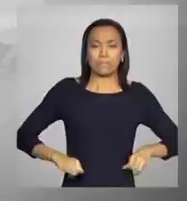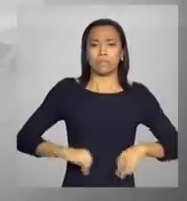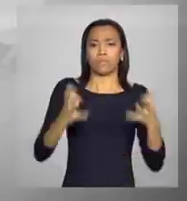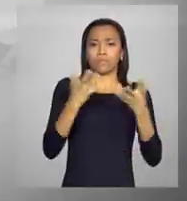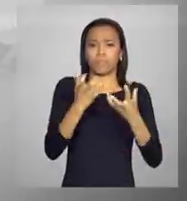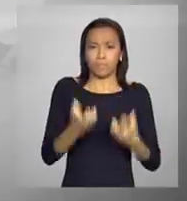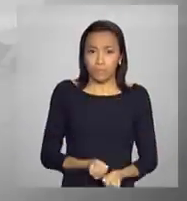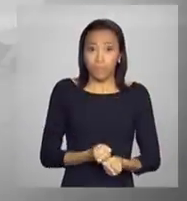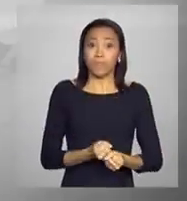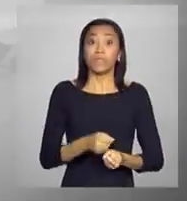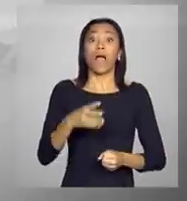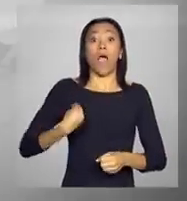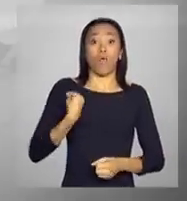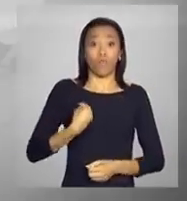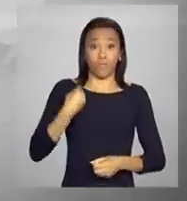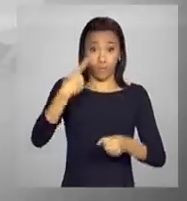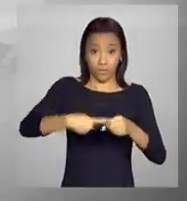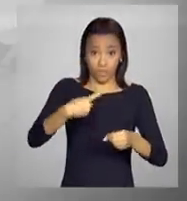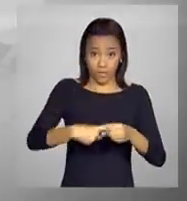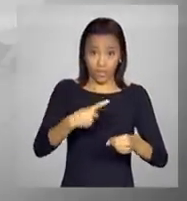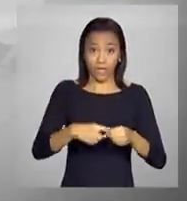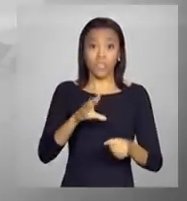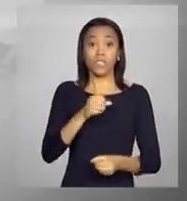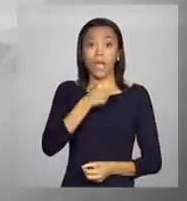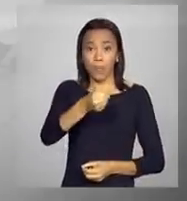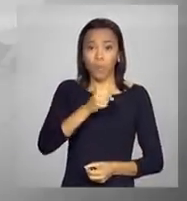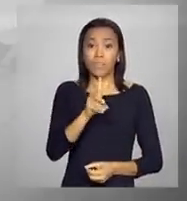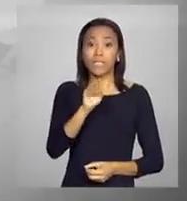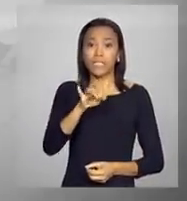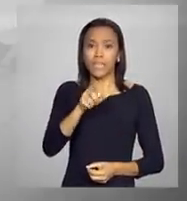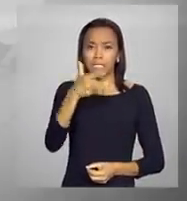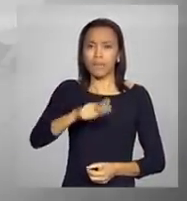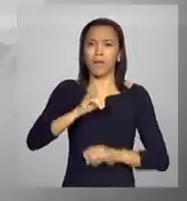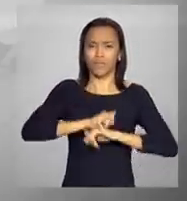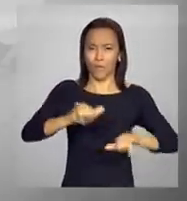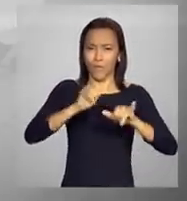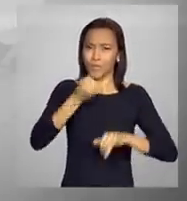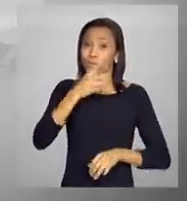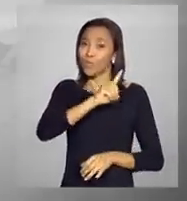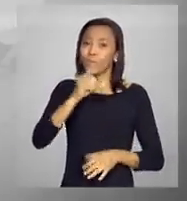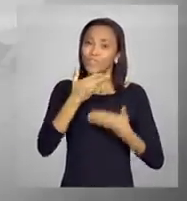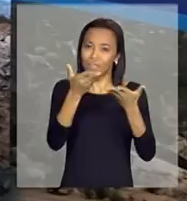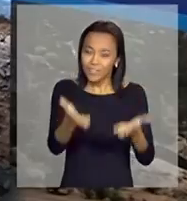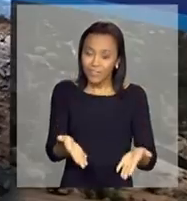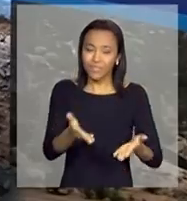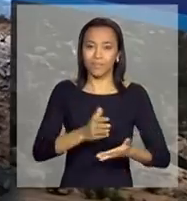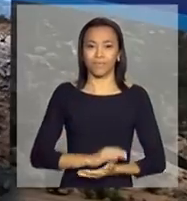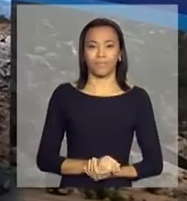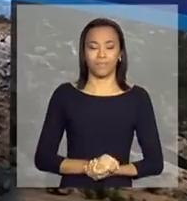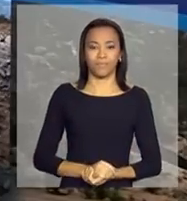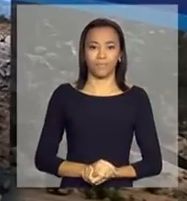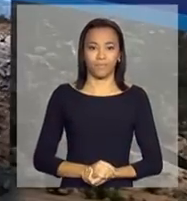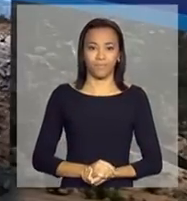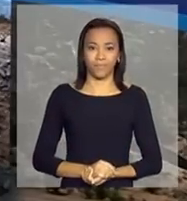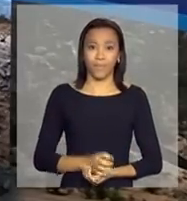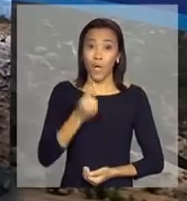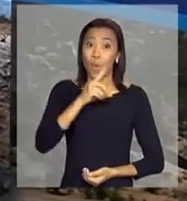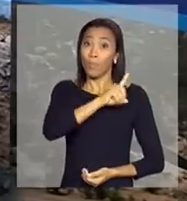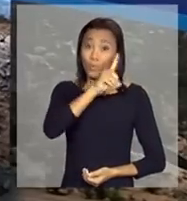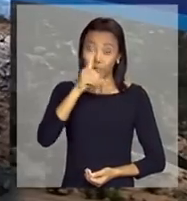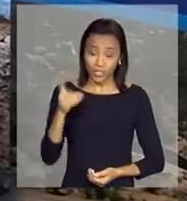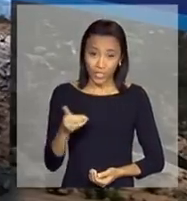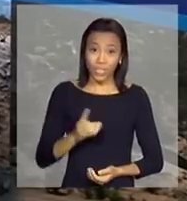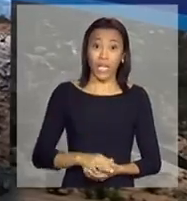Ao vivo de Água Branca, a repórter Daniela Almeida tem as informações. Bom dia, Daniela. Bom dia,